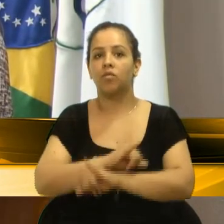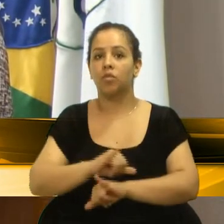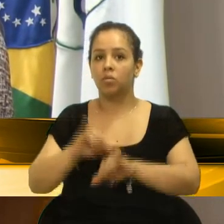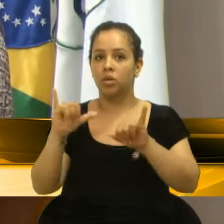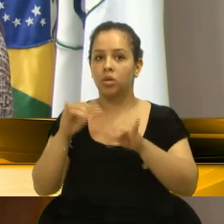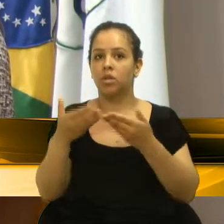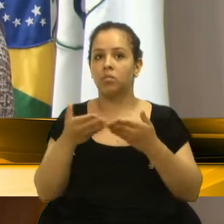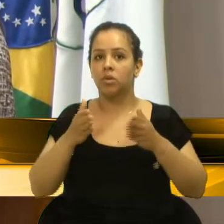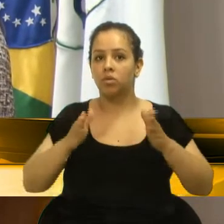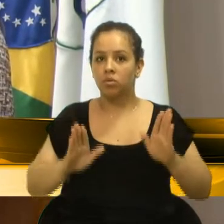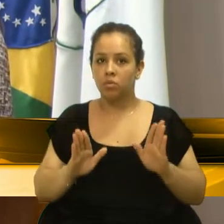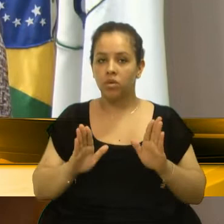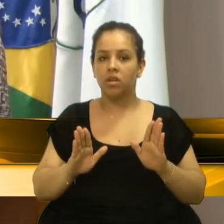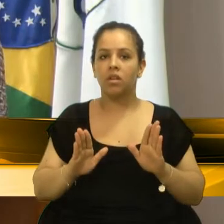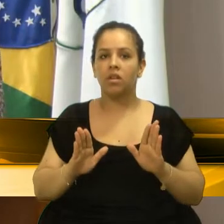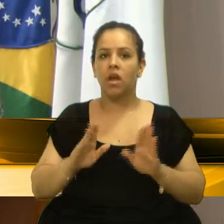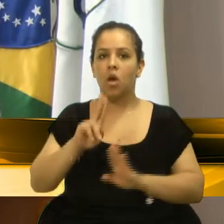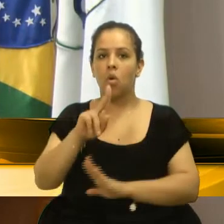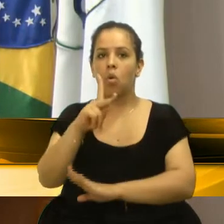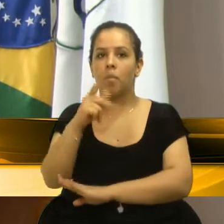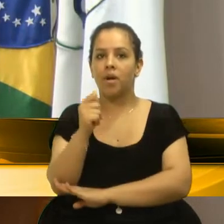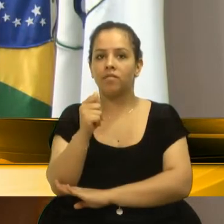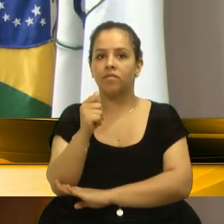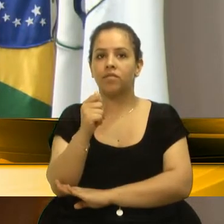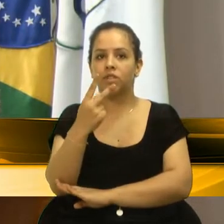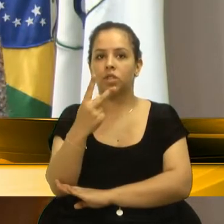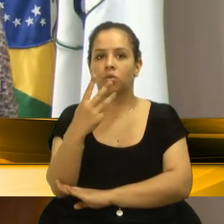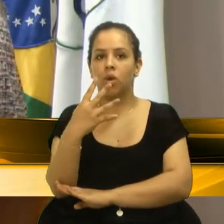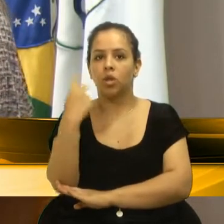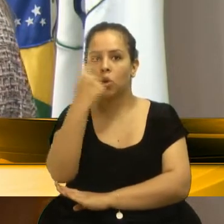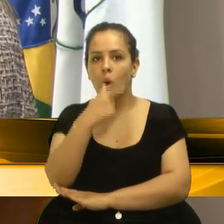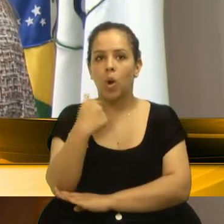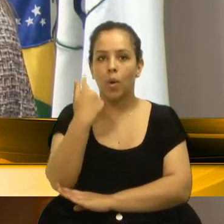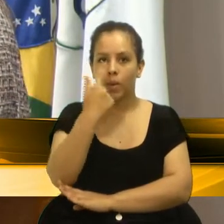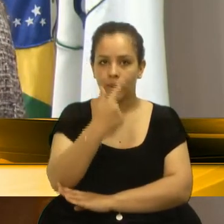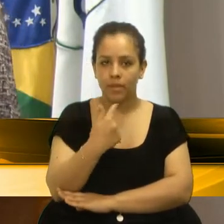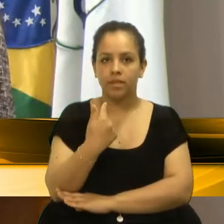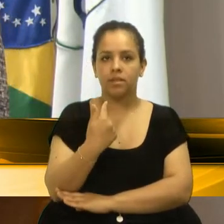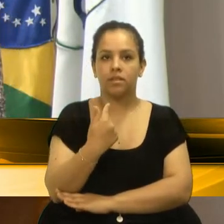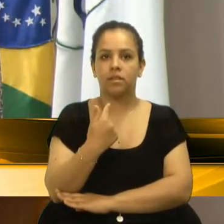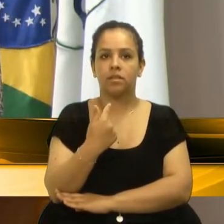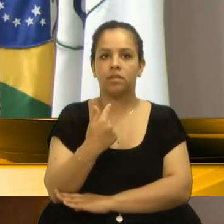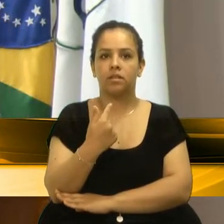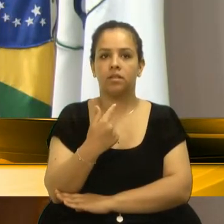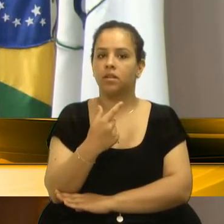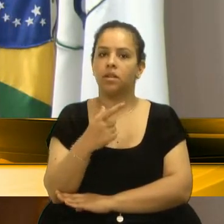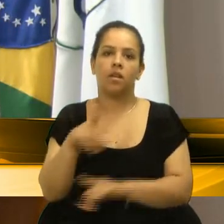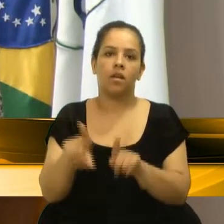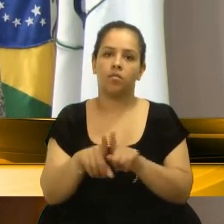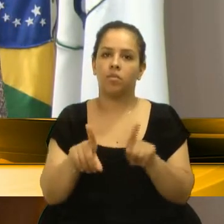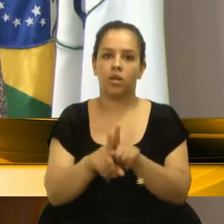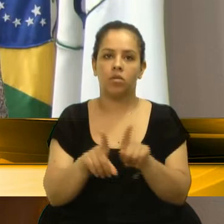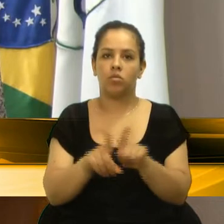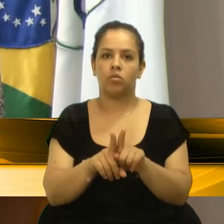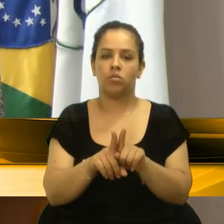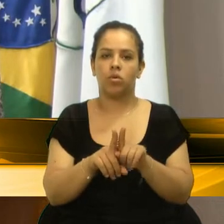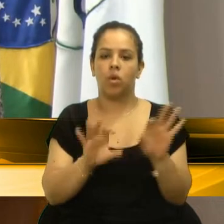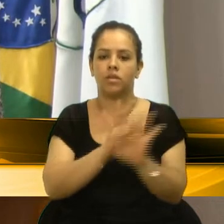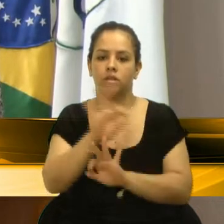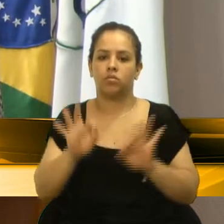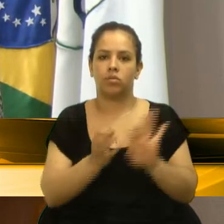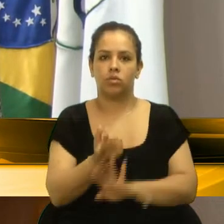da UPA 24 horas, inclusive com dimensionamento de custos. Resta,